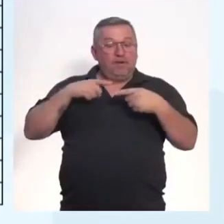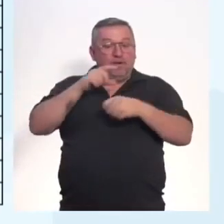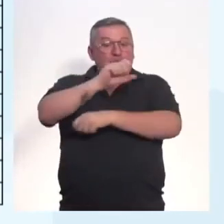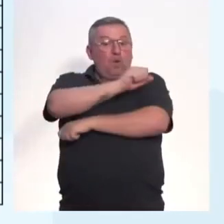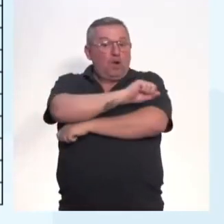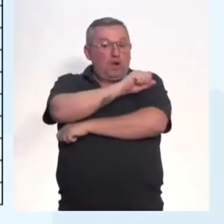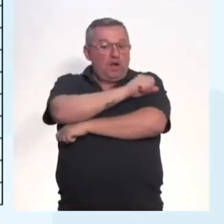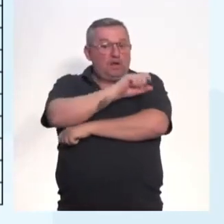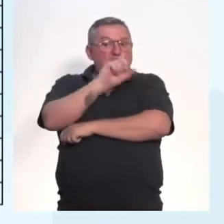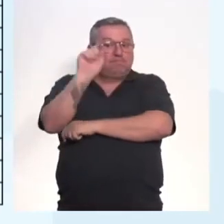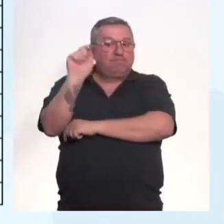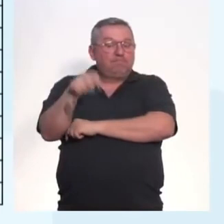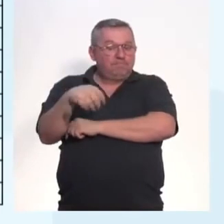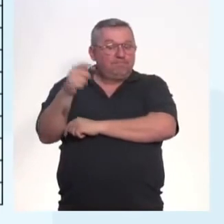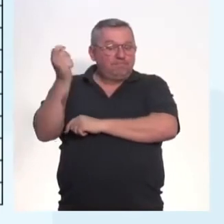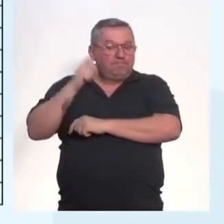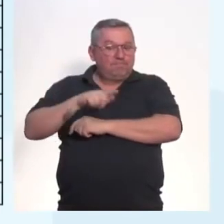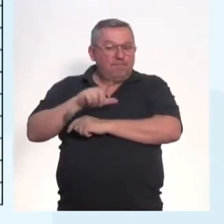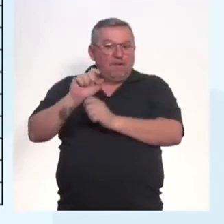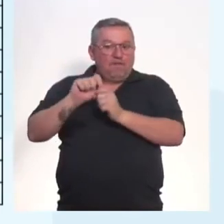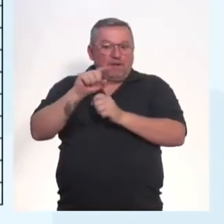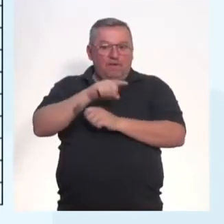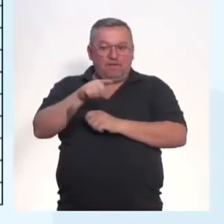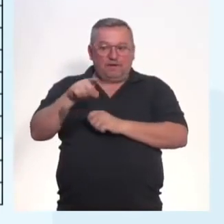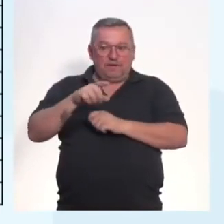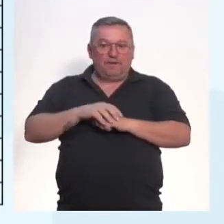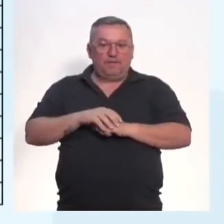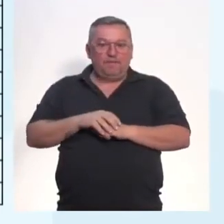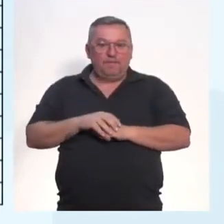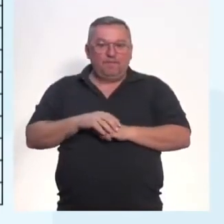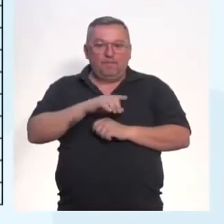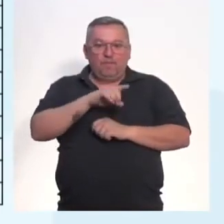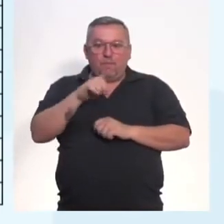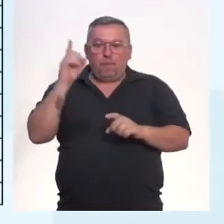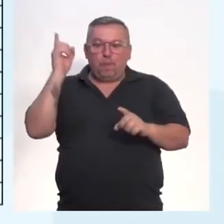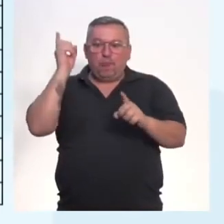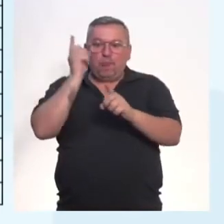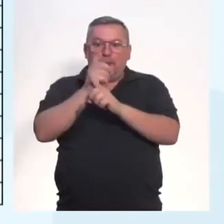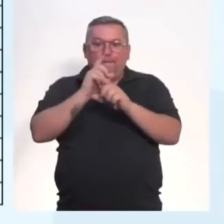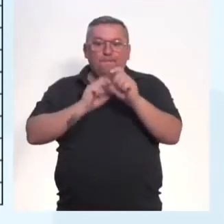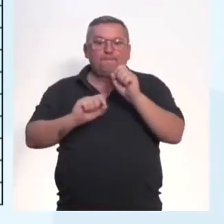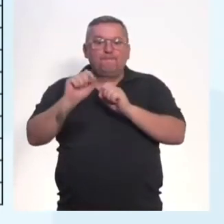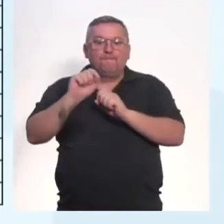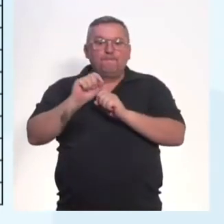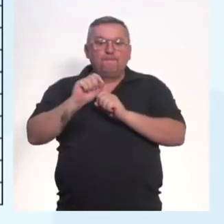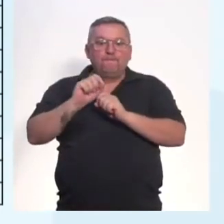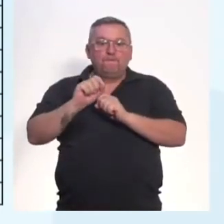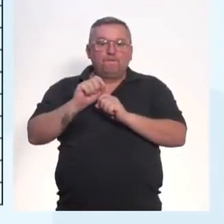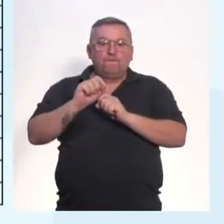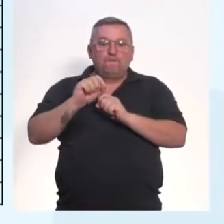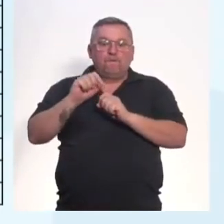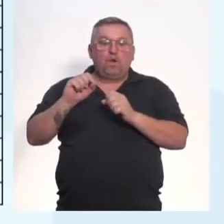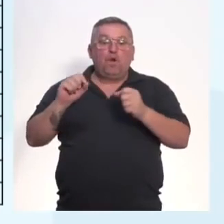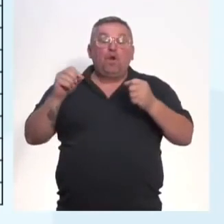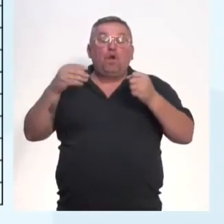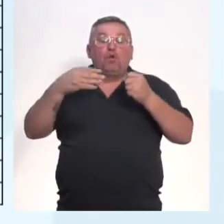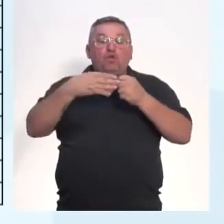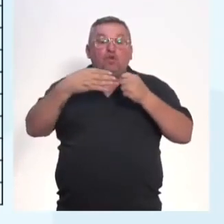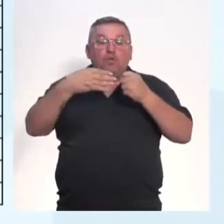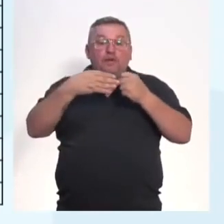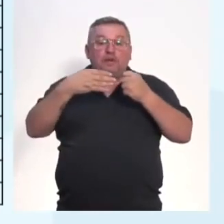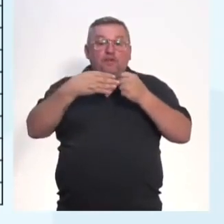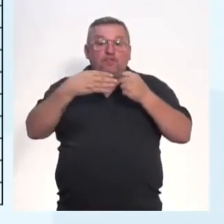deu certo. Então eu resolvi fazer com vocês. Vocês vão localizar aí os substantivos que aparecem